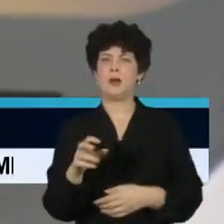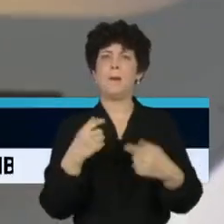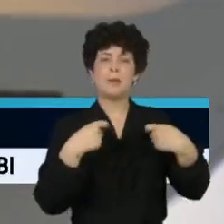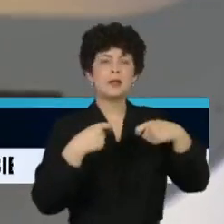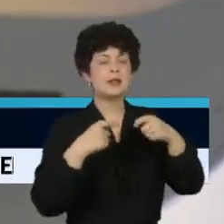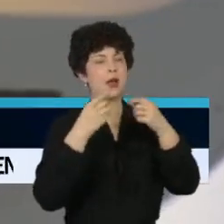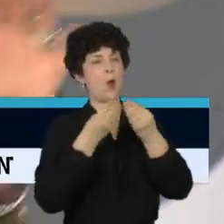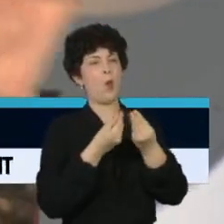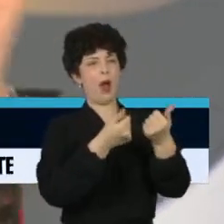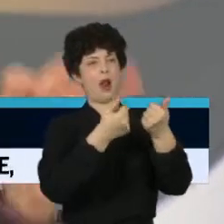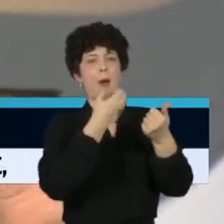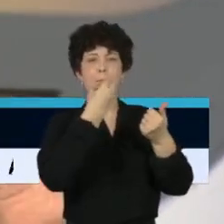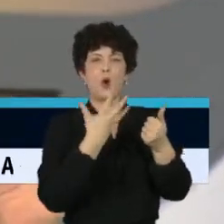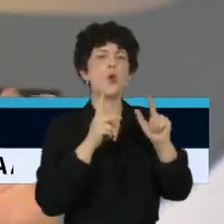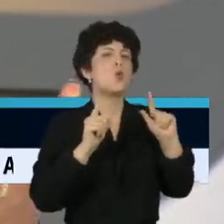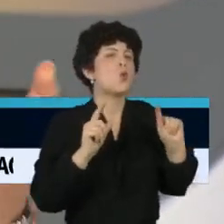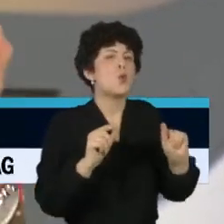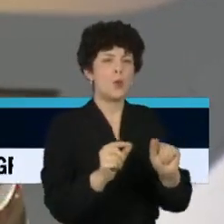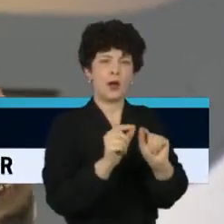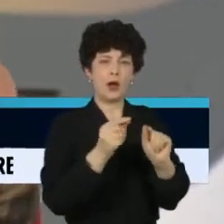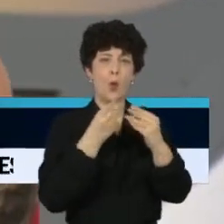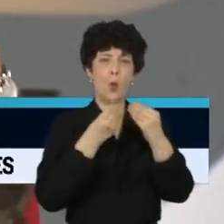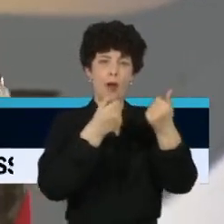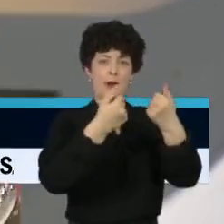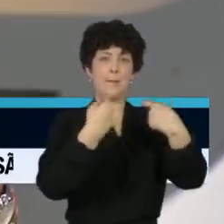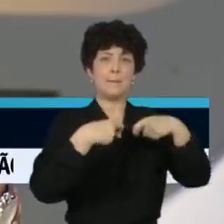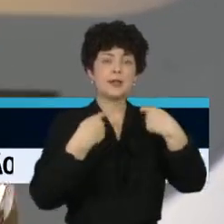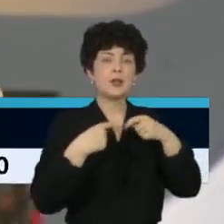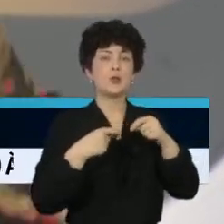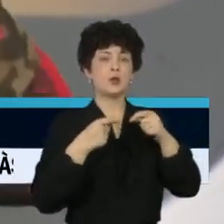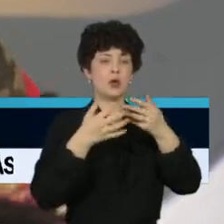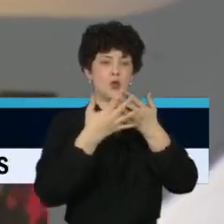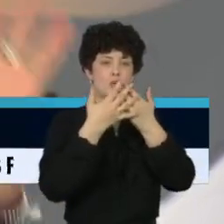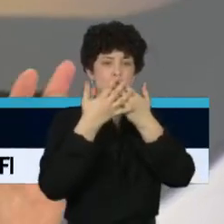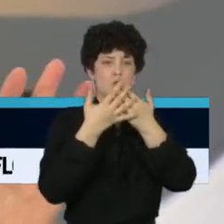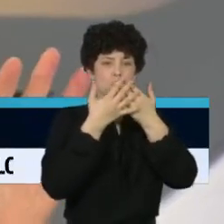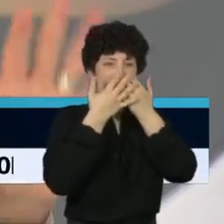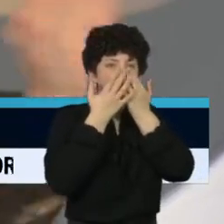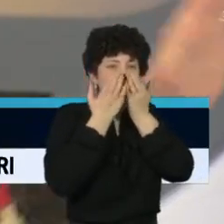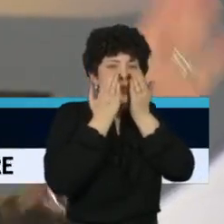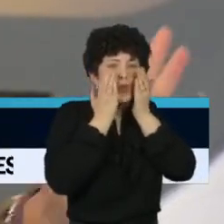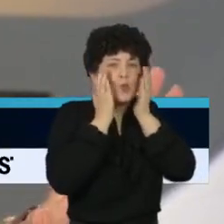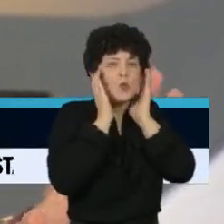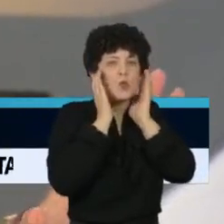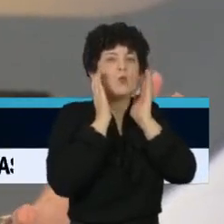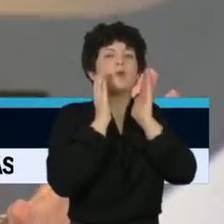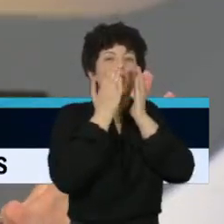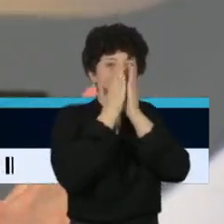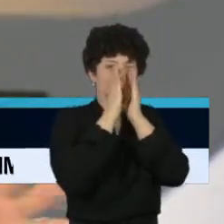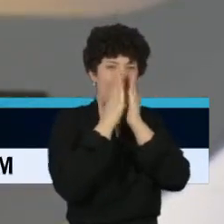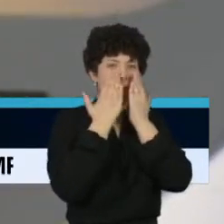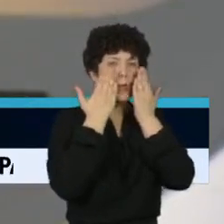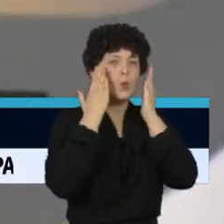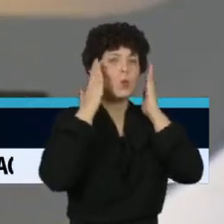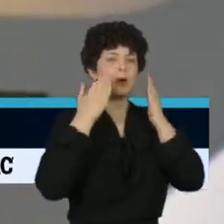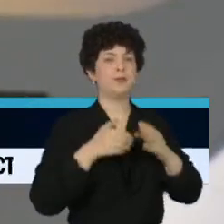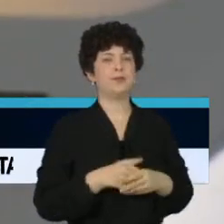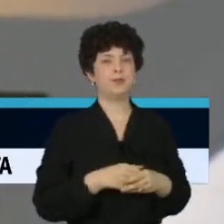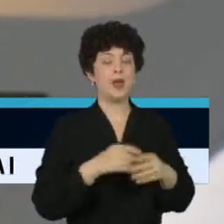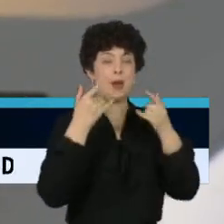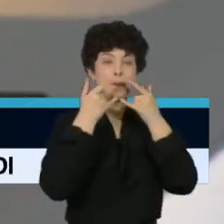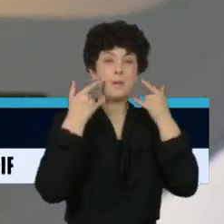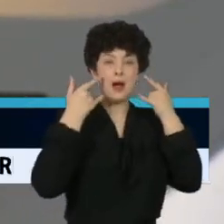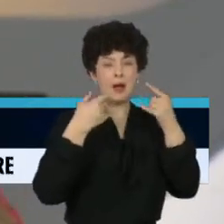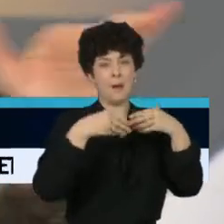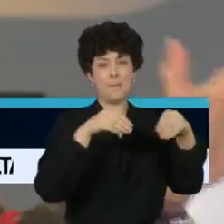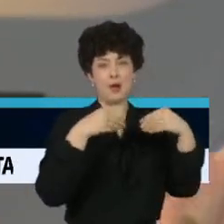ser de boa qualidade. O que é uma máscara de boa qualidade? Ela tem que ter um bom filtro e uma boa vedação. São as duas coisas que ela precisa ter. Uhum. Então, máscara de